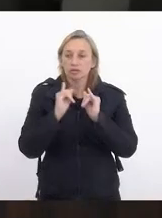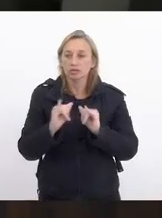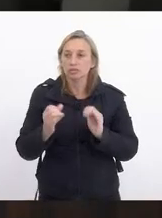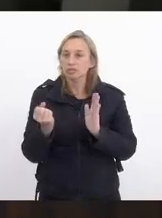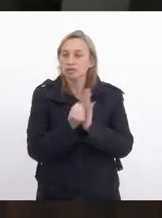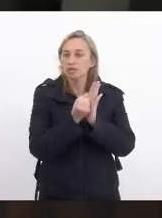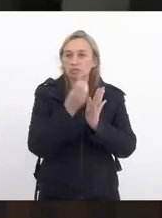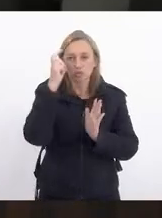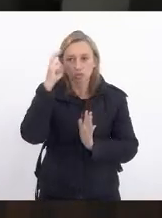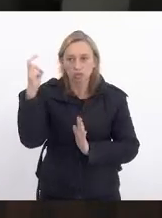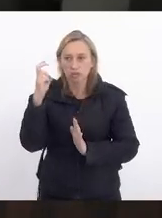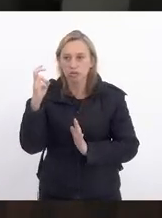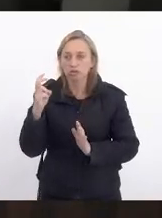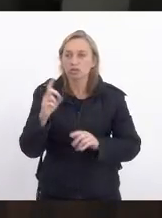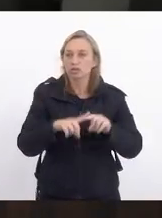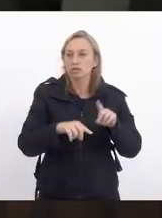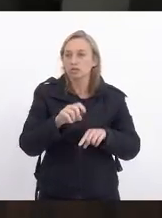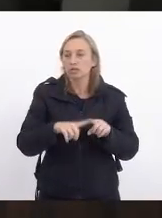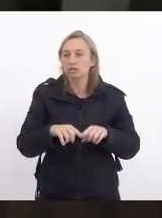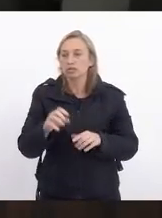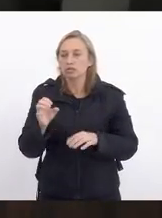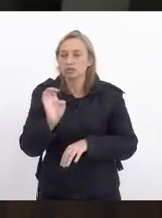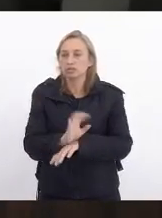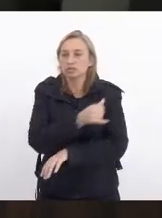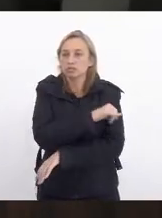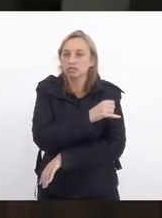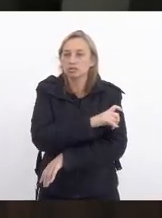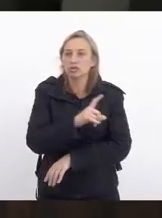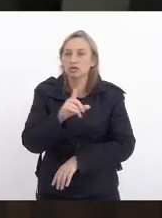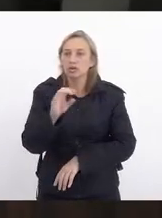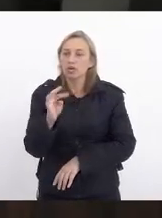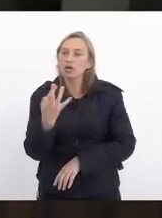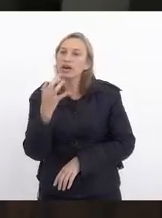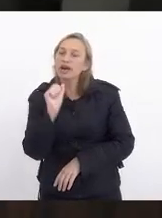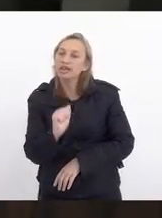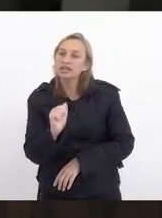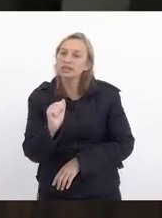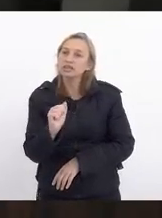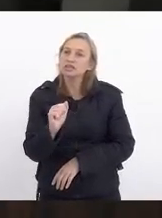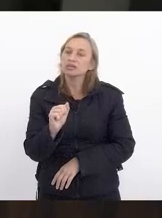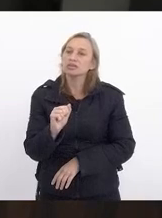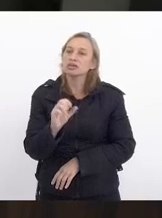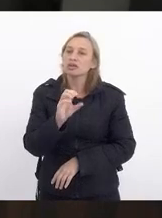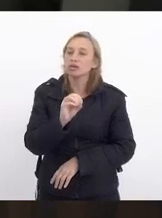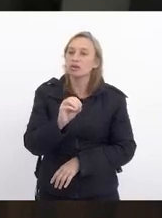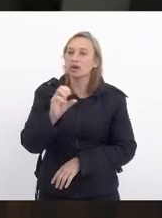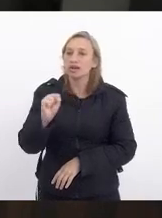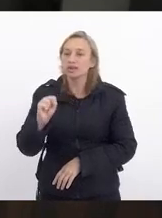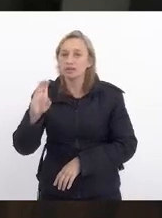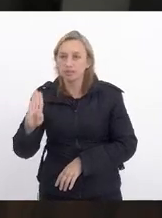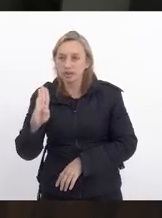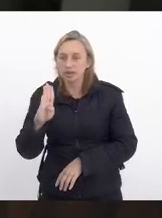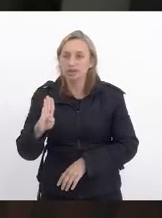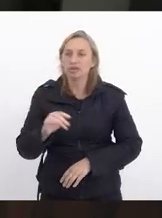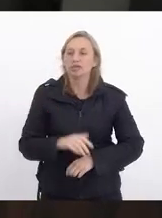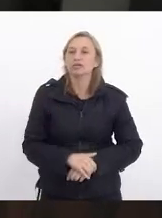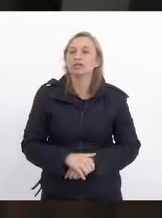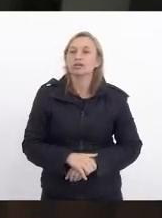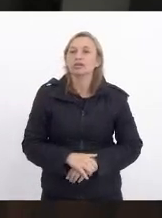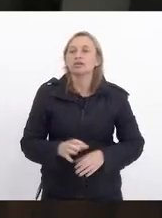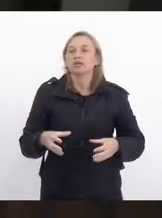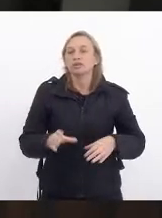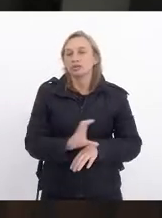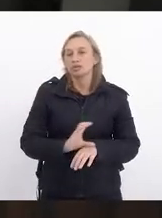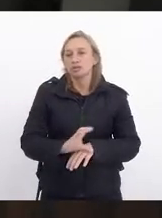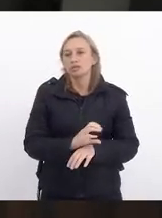patrimônio cultural imaterial do Estado do Rio de Janeiro a orquestra sinfônica brasileira USB pareceres da comissão de coleção de